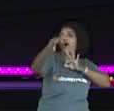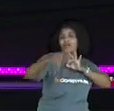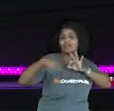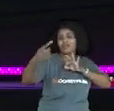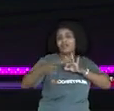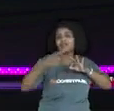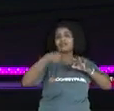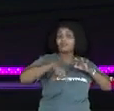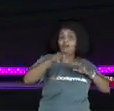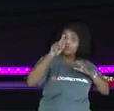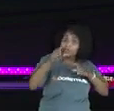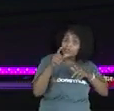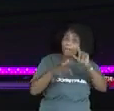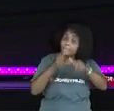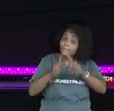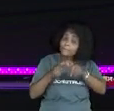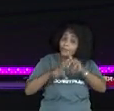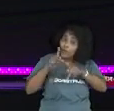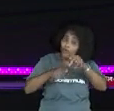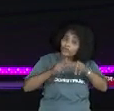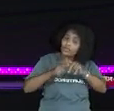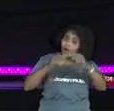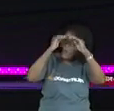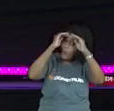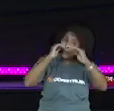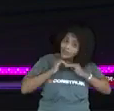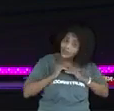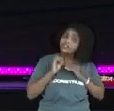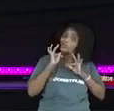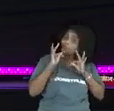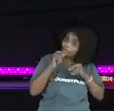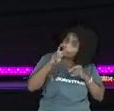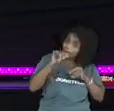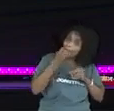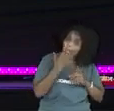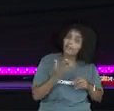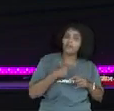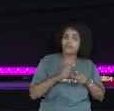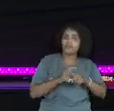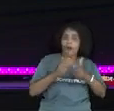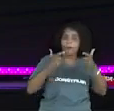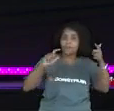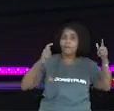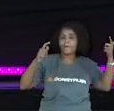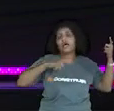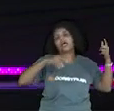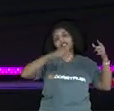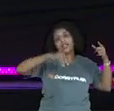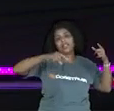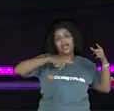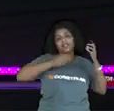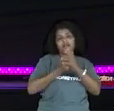se obedeça o Israel assim tudo lida bem e você será muito numeroso numa terra onde manam leite